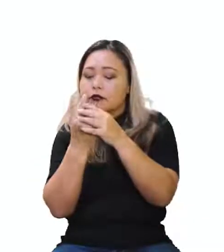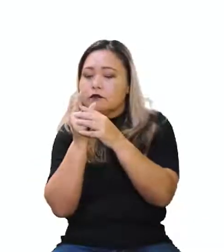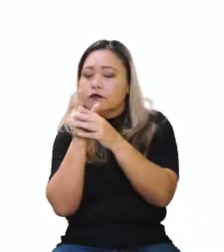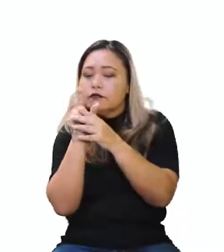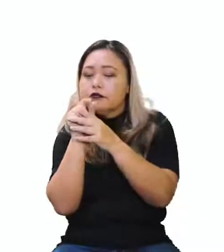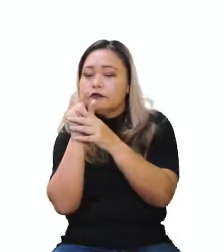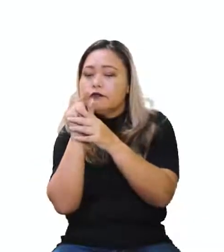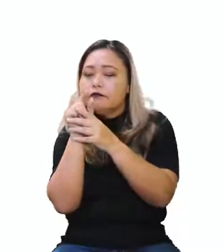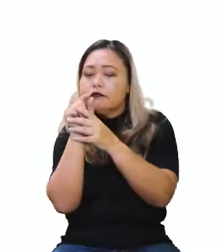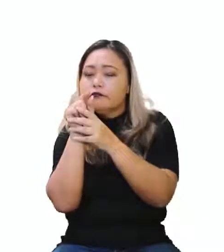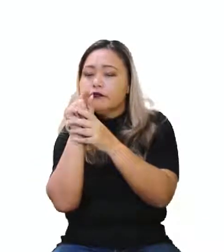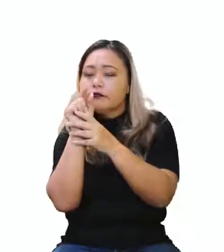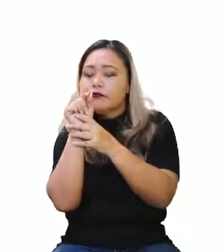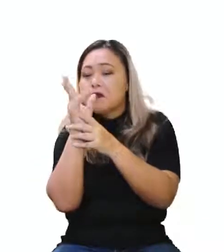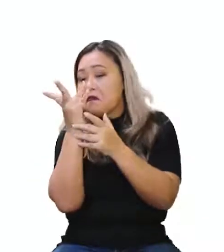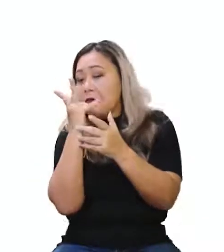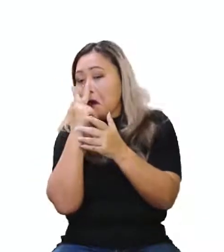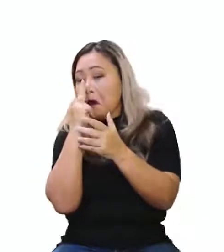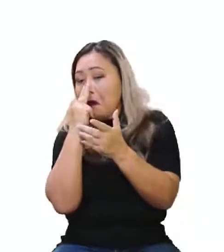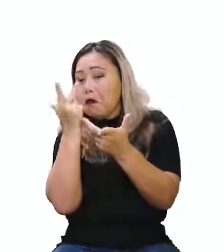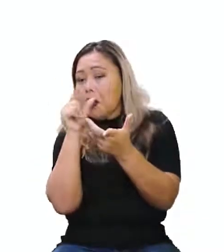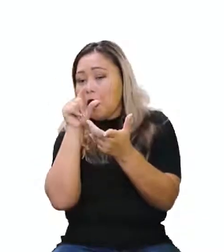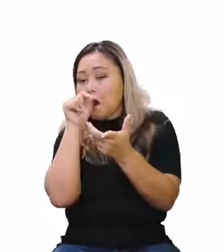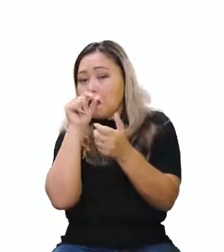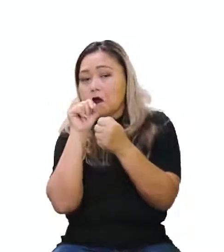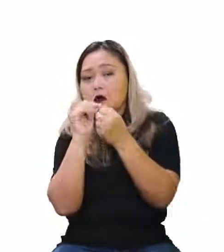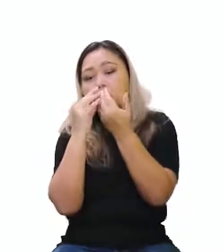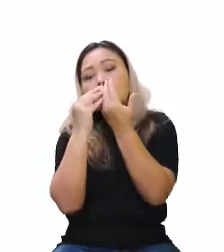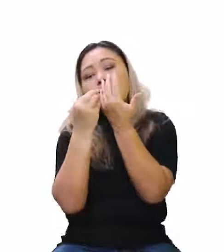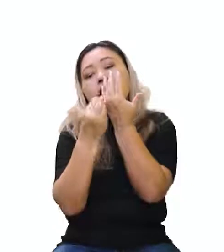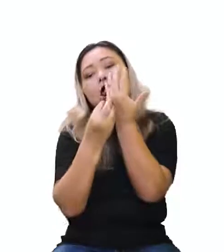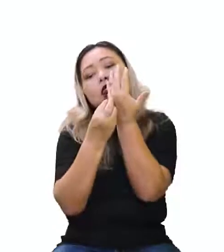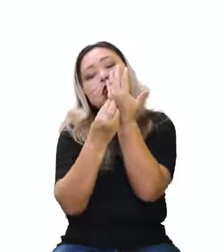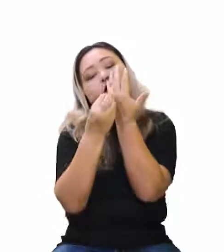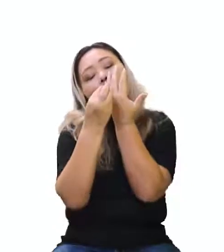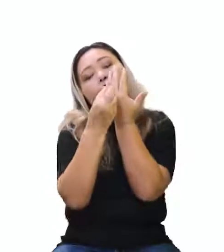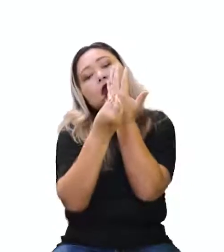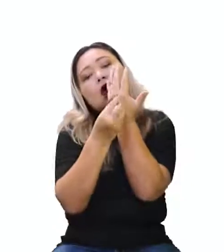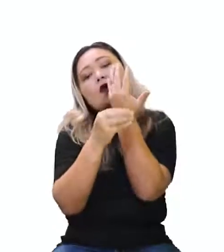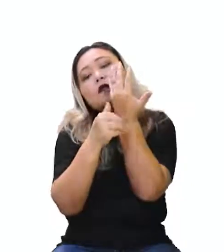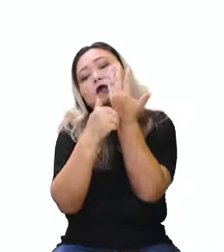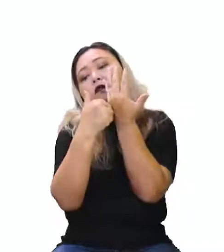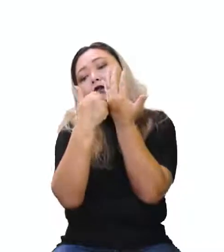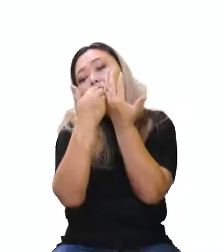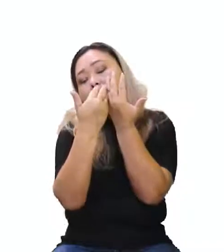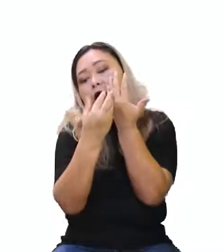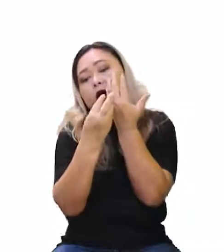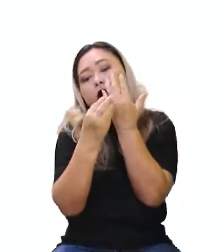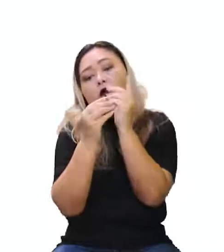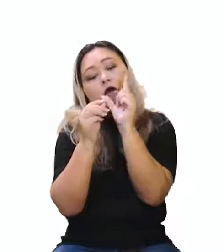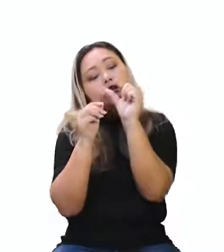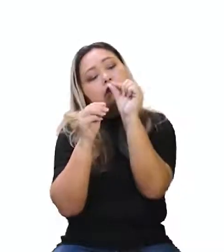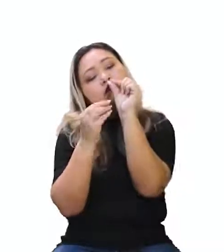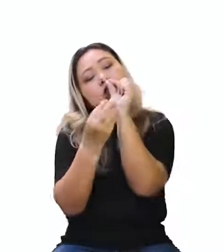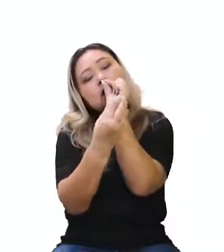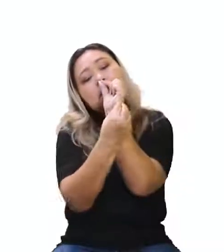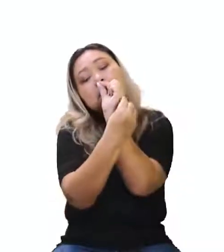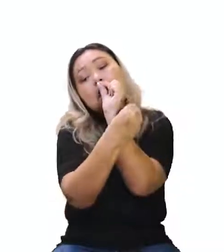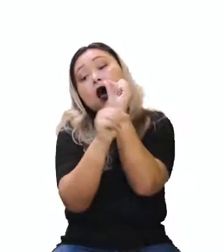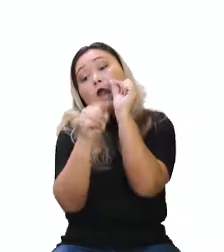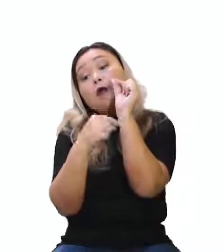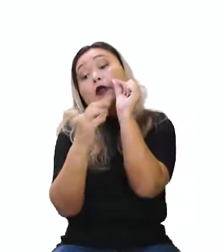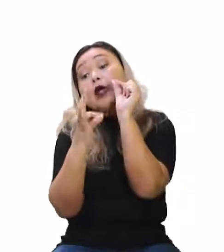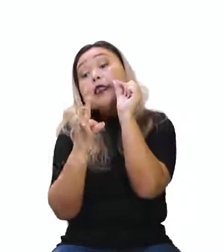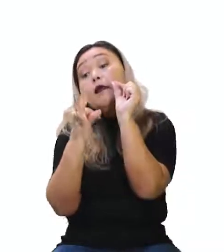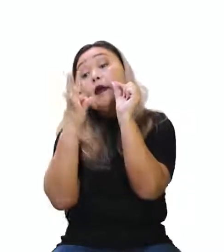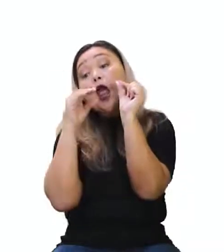é muito parecido com a das aves, né? Já vem cobertinho de plumagem, só que o processo desse é a